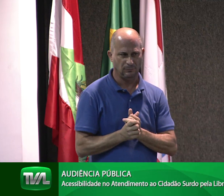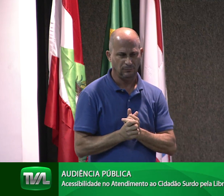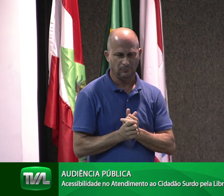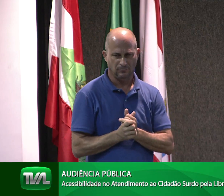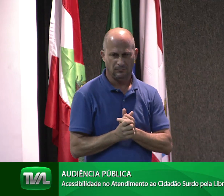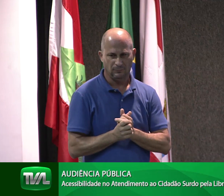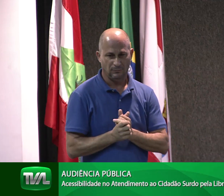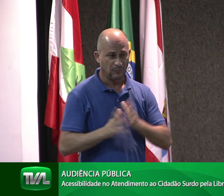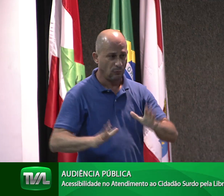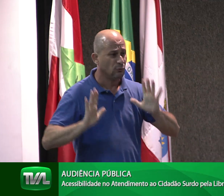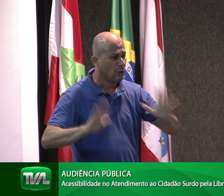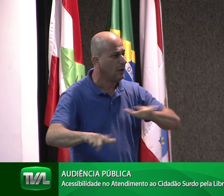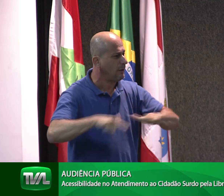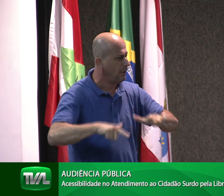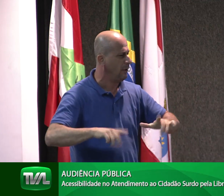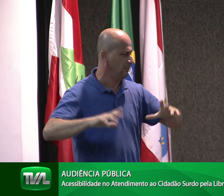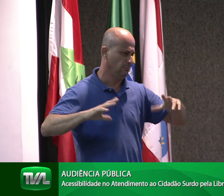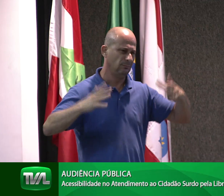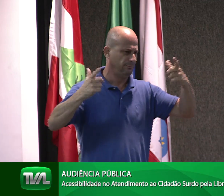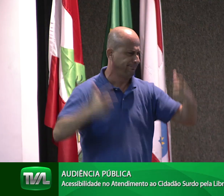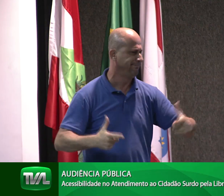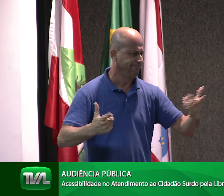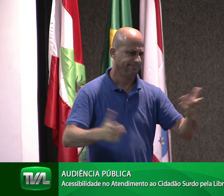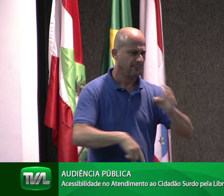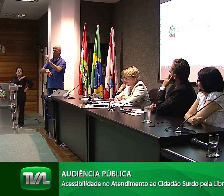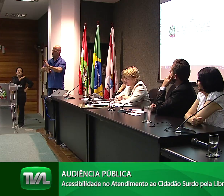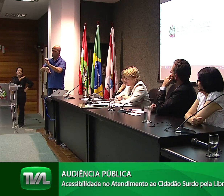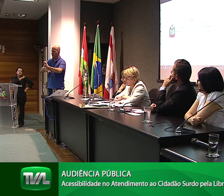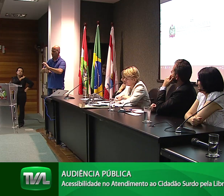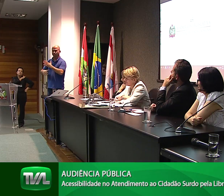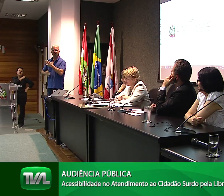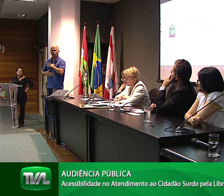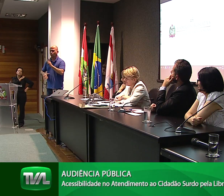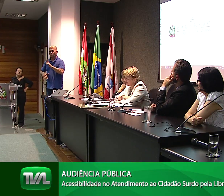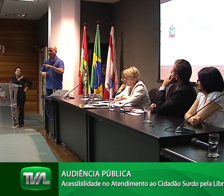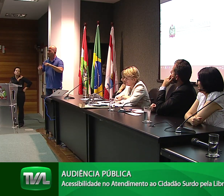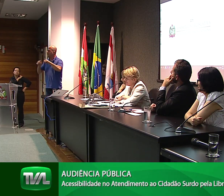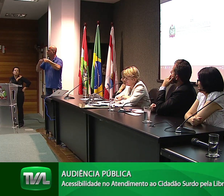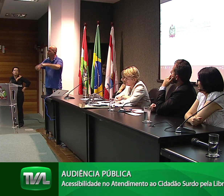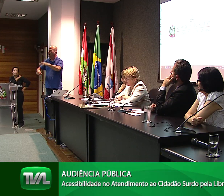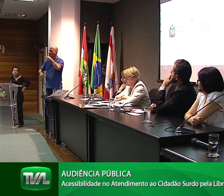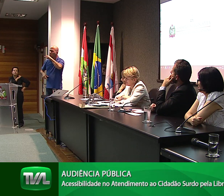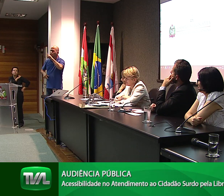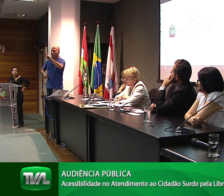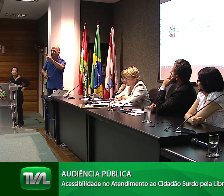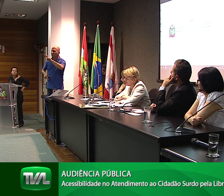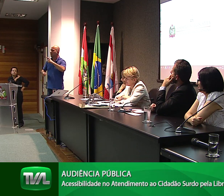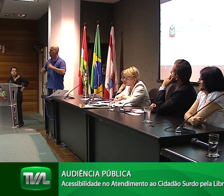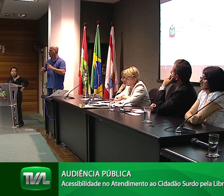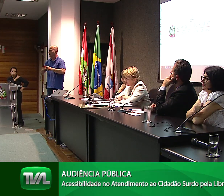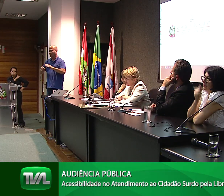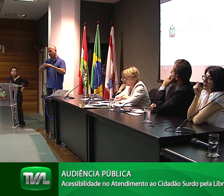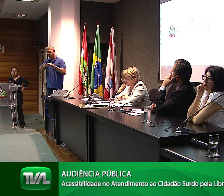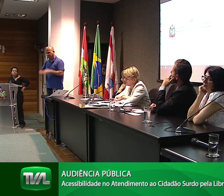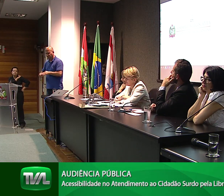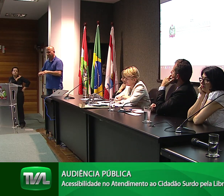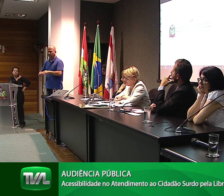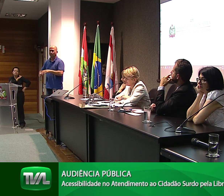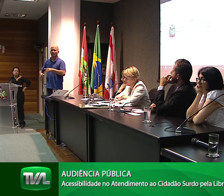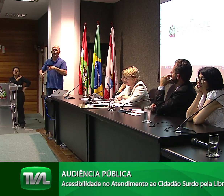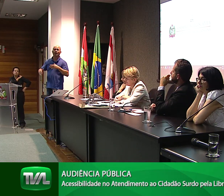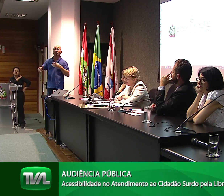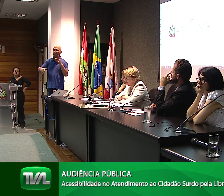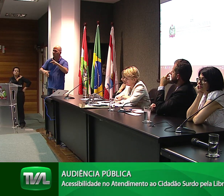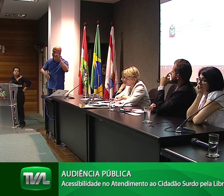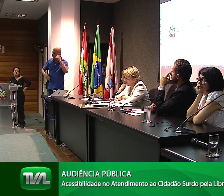anos. Isso já está acontecendo há muito tempo. Eu já trabalhei em vários lugares dentro do Estado, dentro de